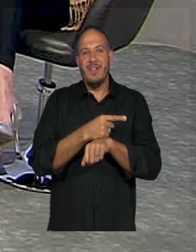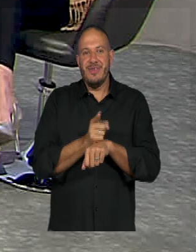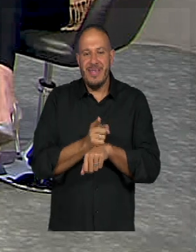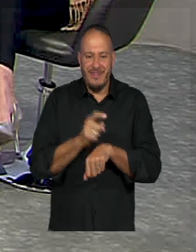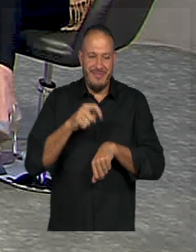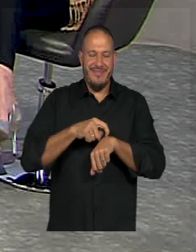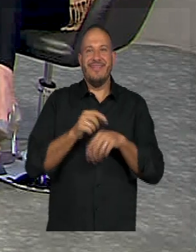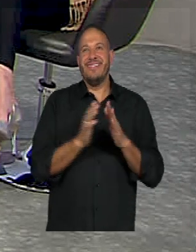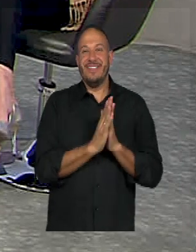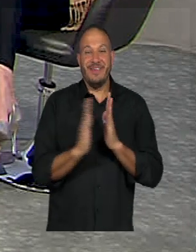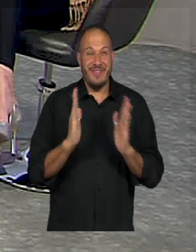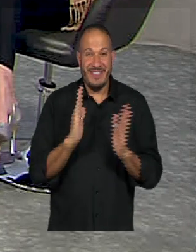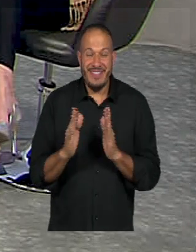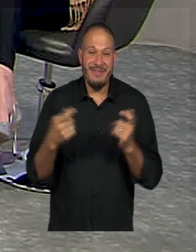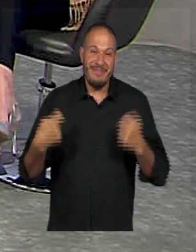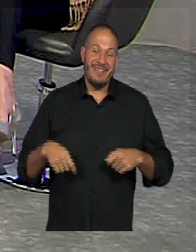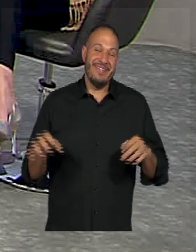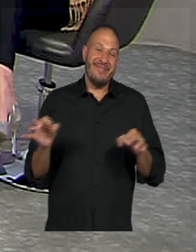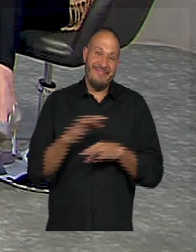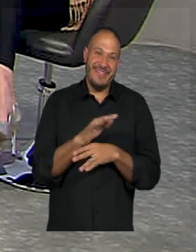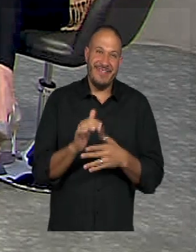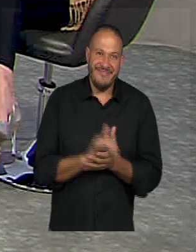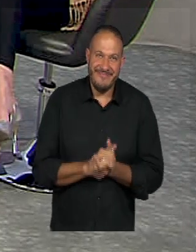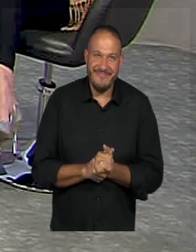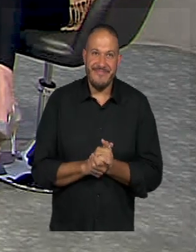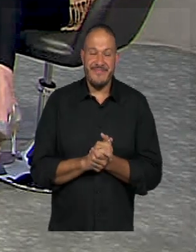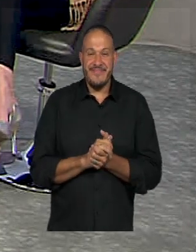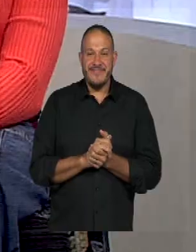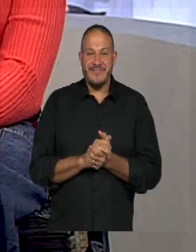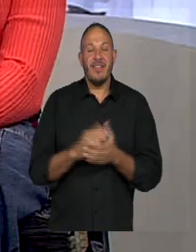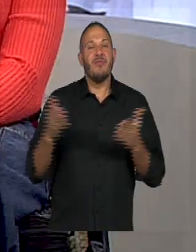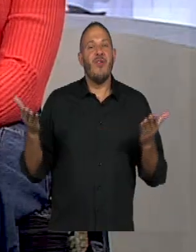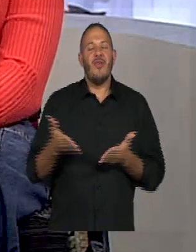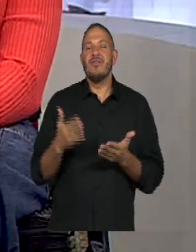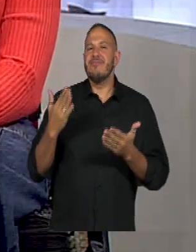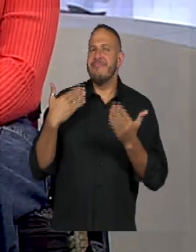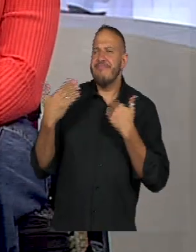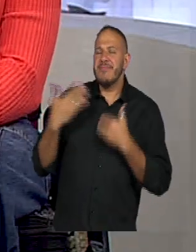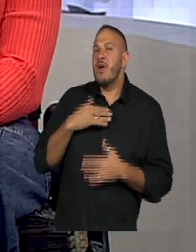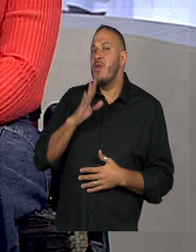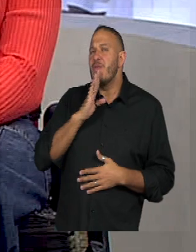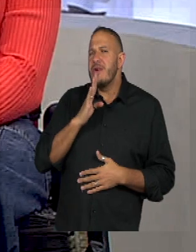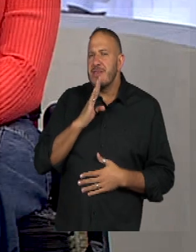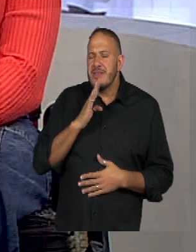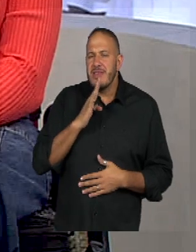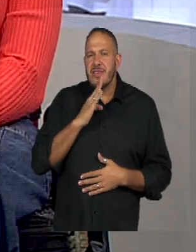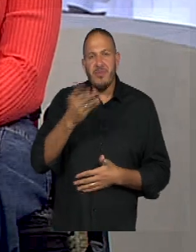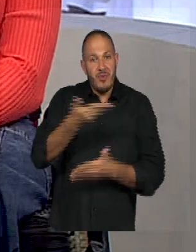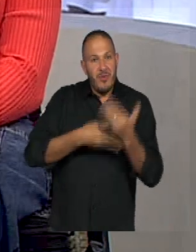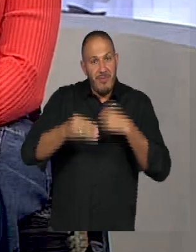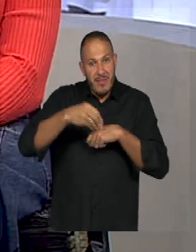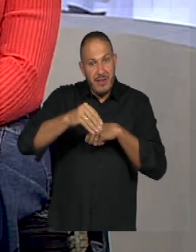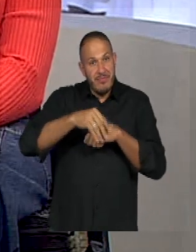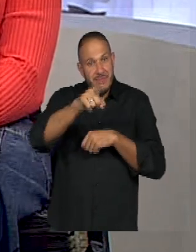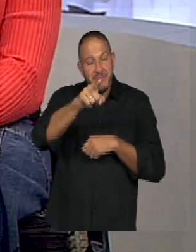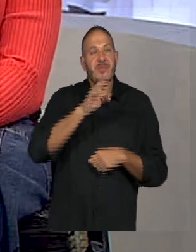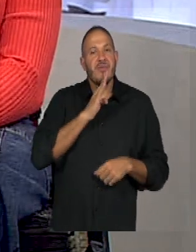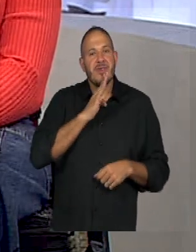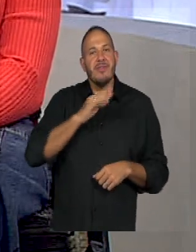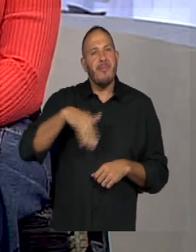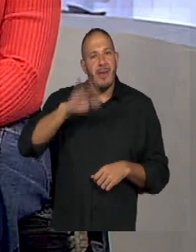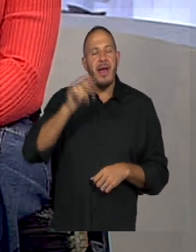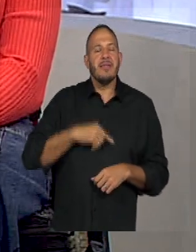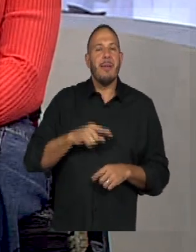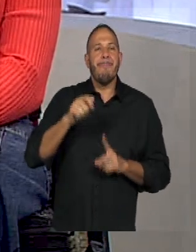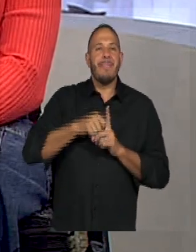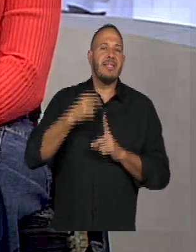espaço, né, que precisa ser respeitado. Hoje nós conhecemos e dividimos com você um pouco mais sobre o Maio